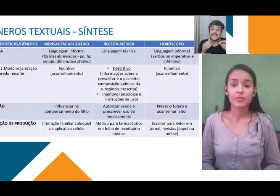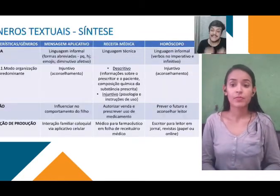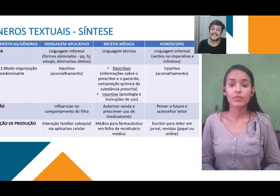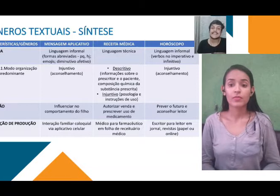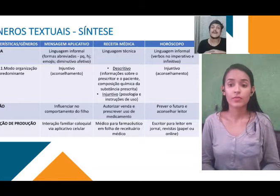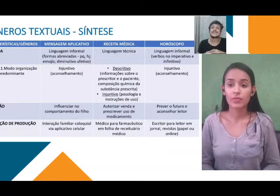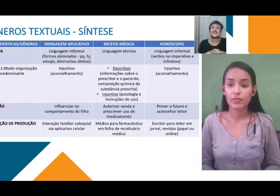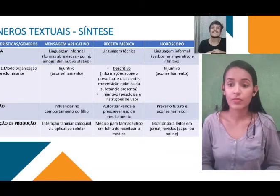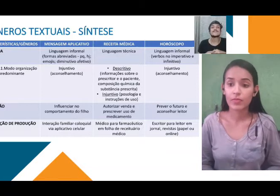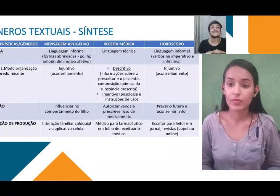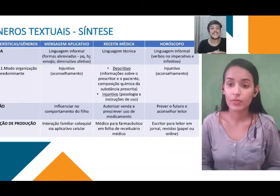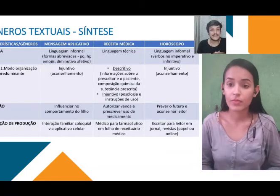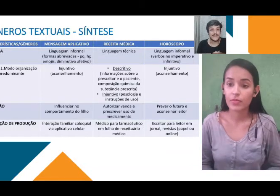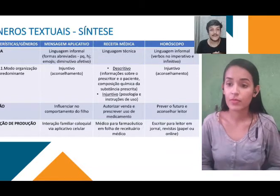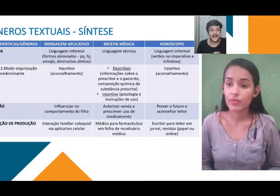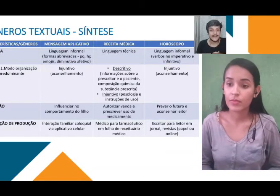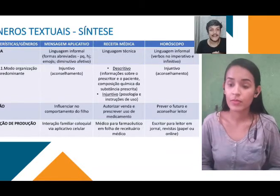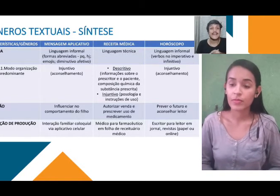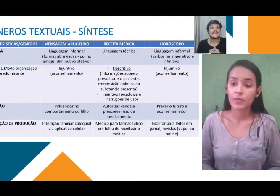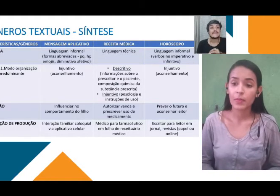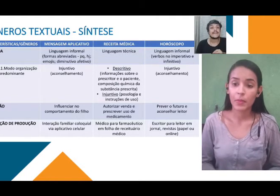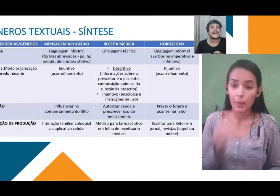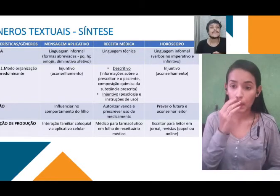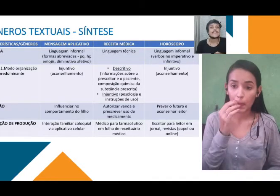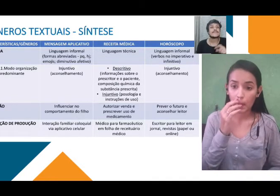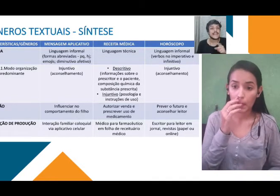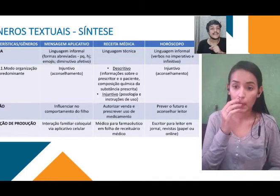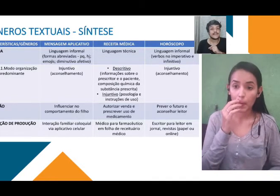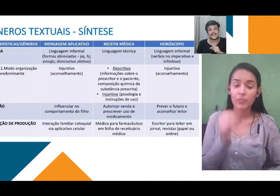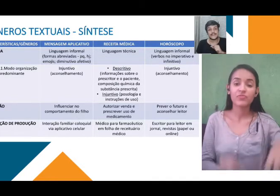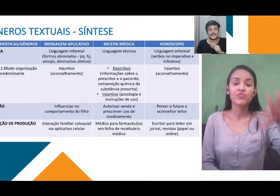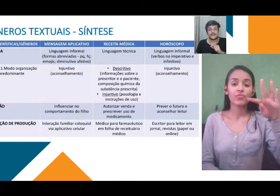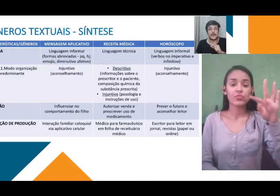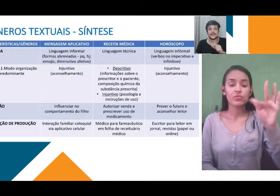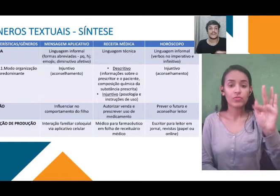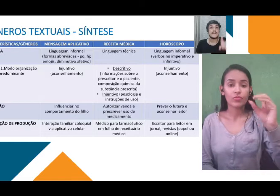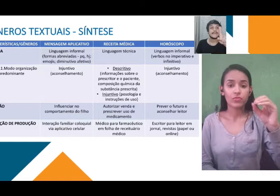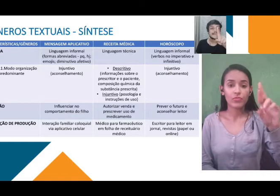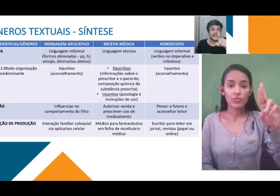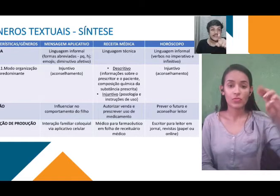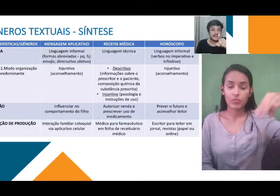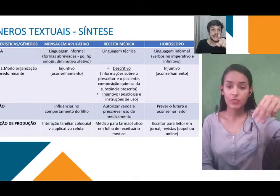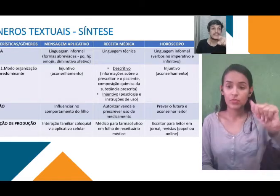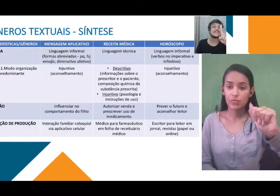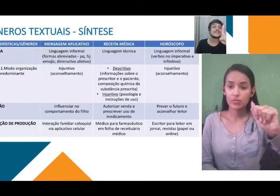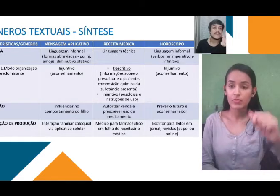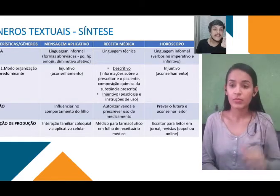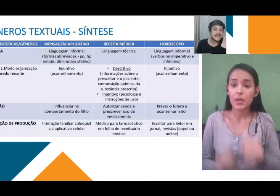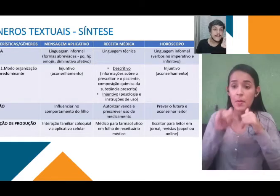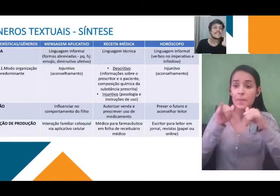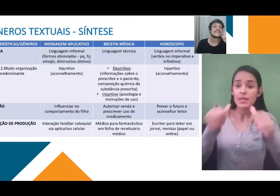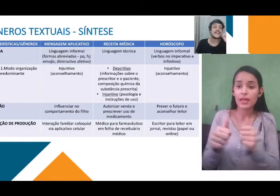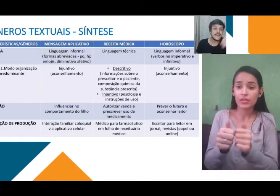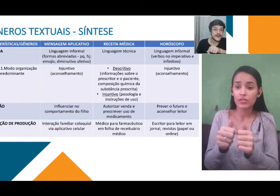Chegamos à síntese da aula de hoje sobre gêneros textuais. Lado a lado estão os 3 gêneros que a gente estudou hoje: mensagem de aplicativo,